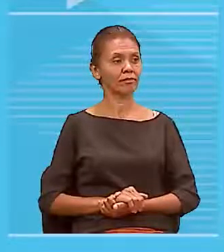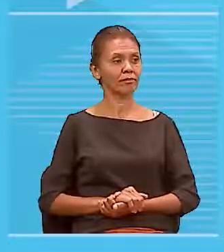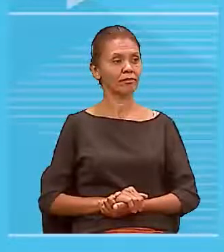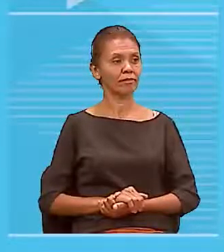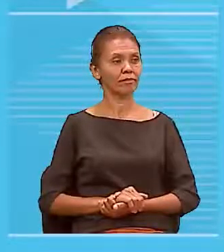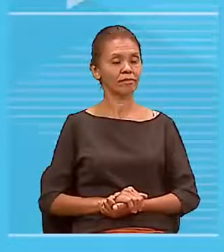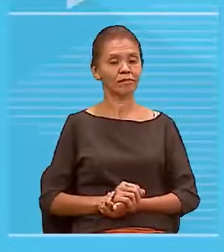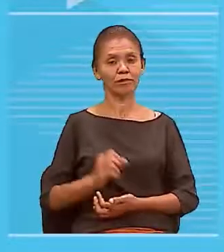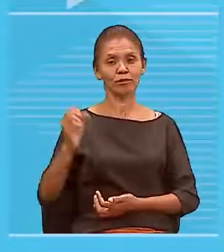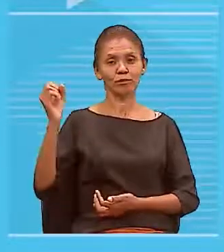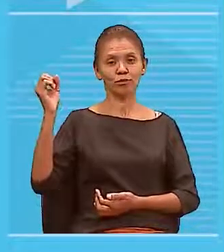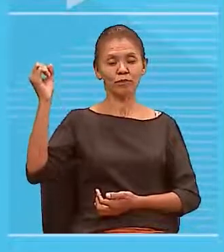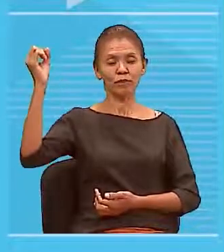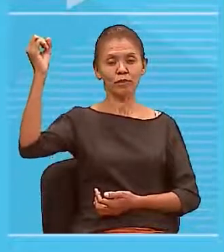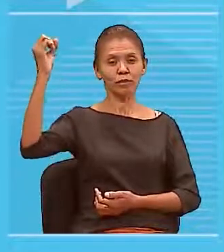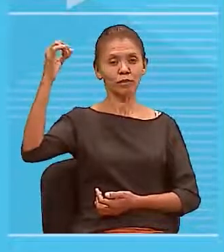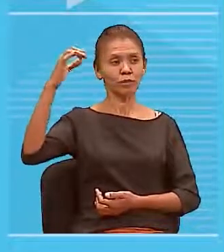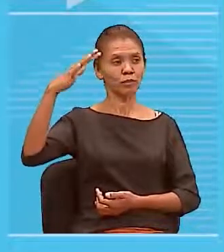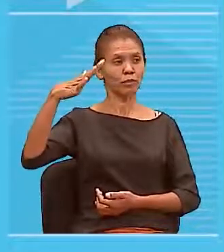luminosidade,